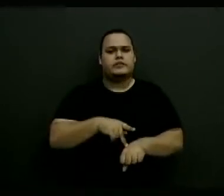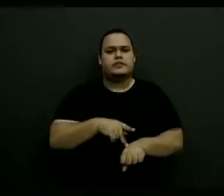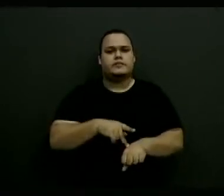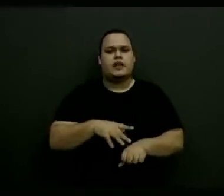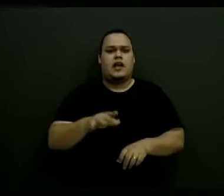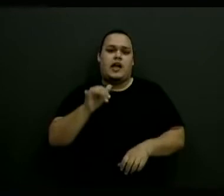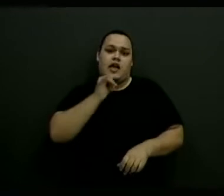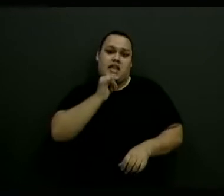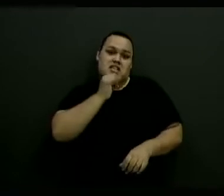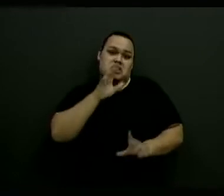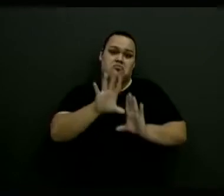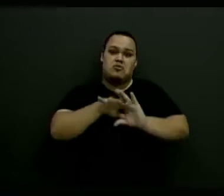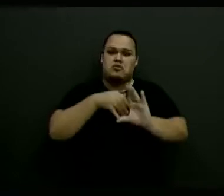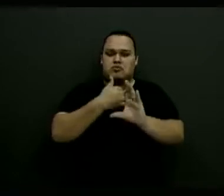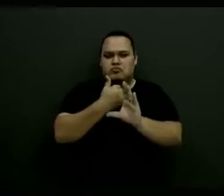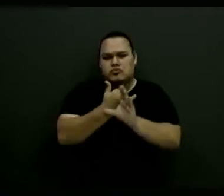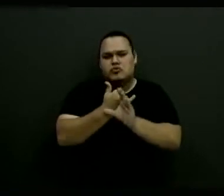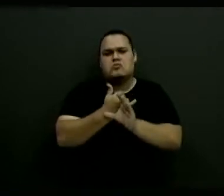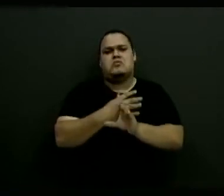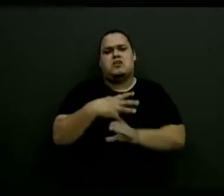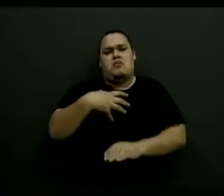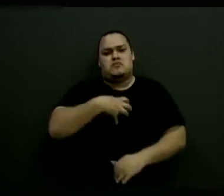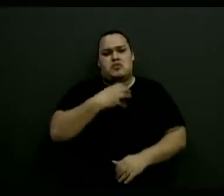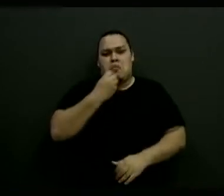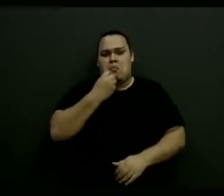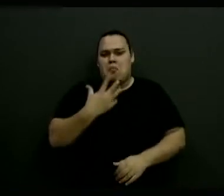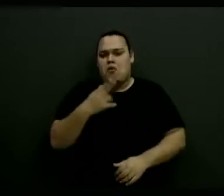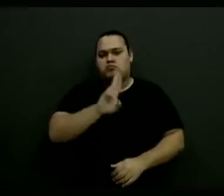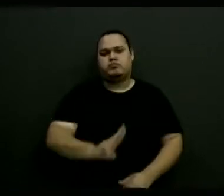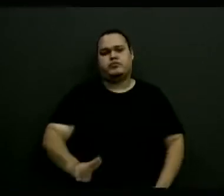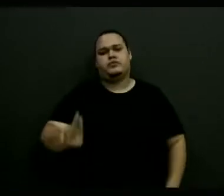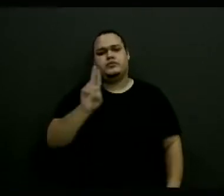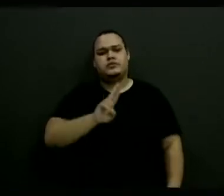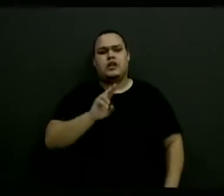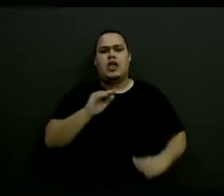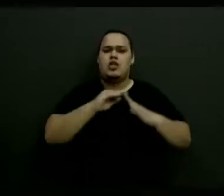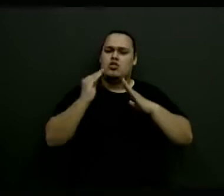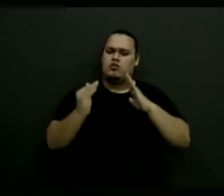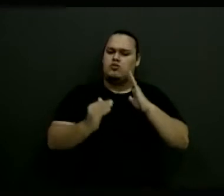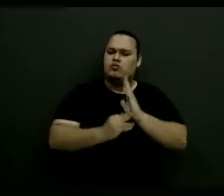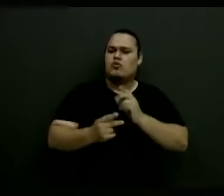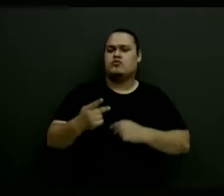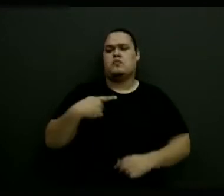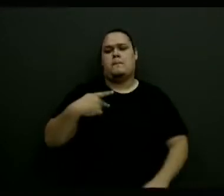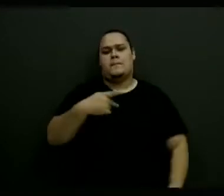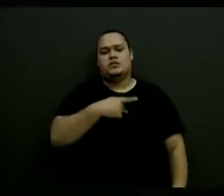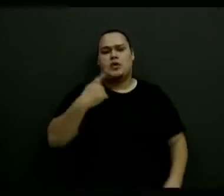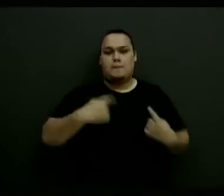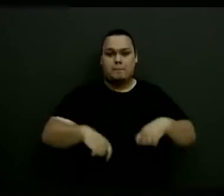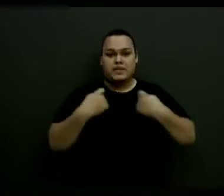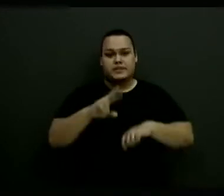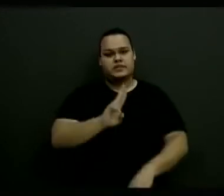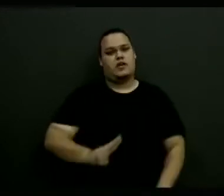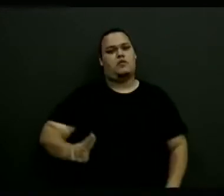YouTube é uma ferramenta maravilhosa que todos os pastores devem ter sua conta.